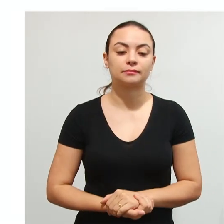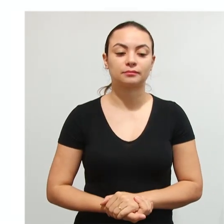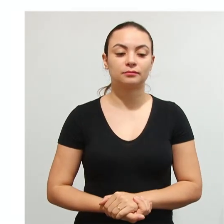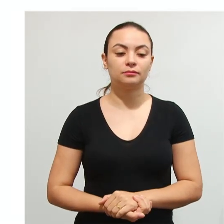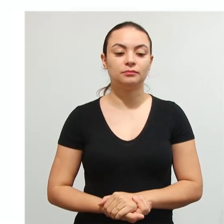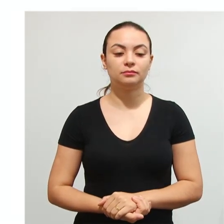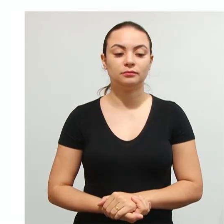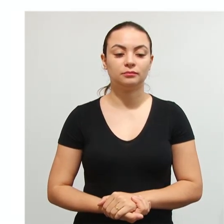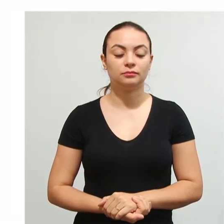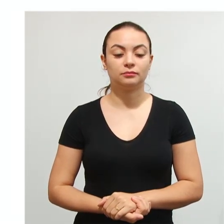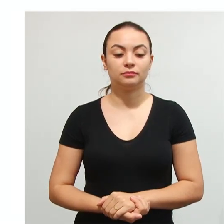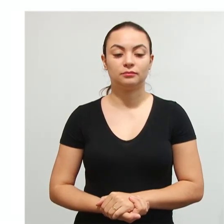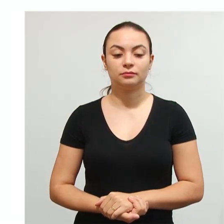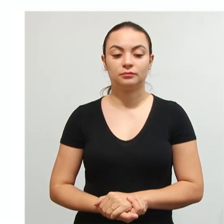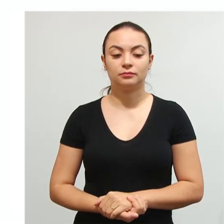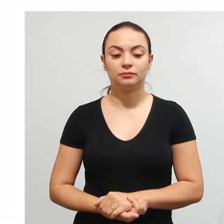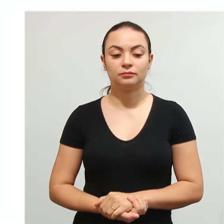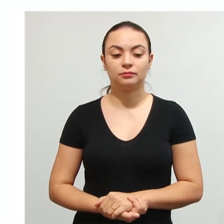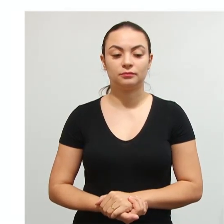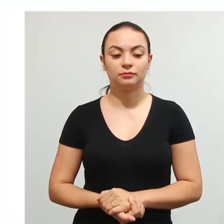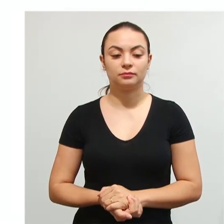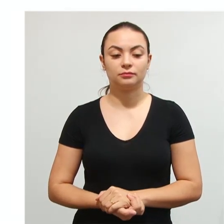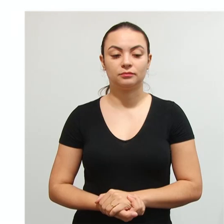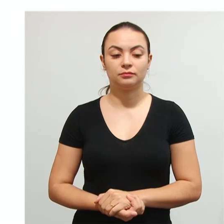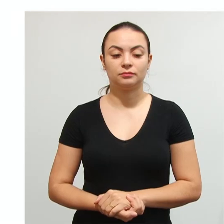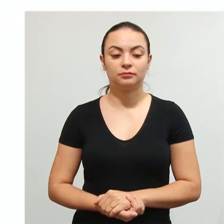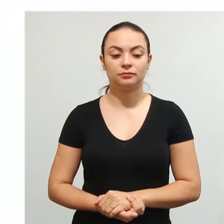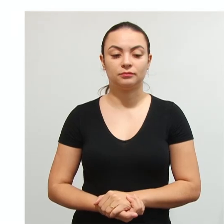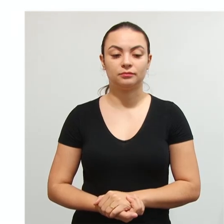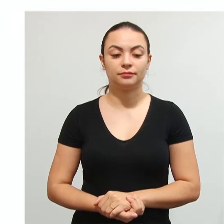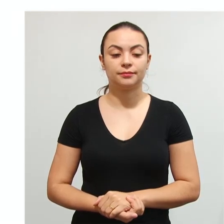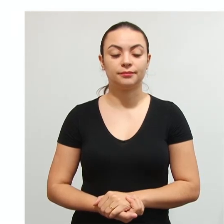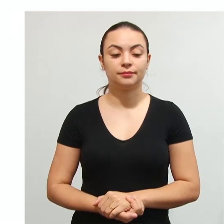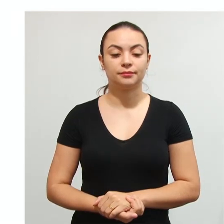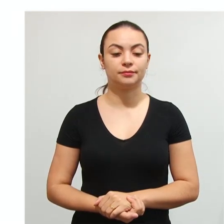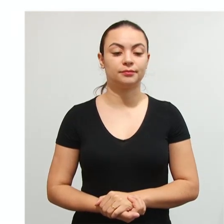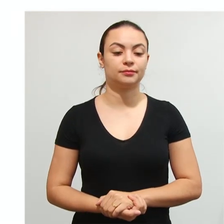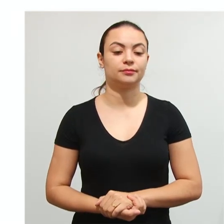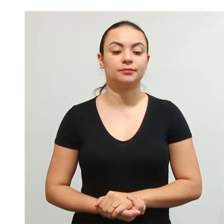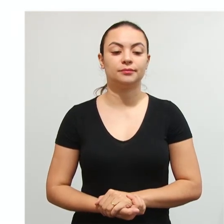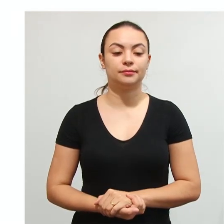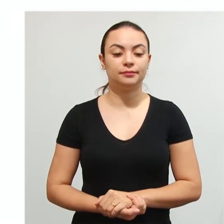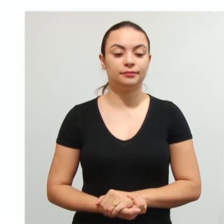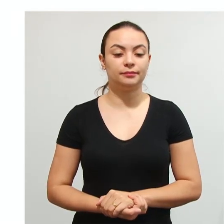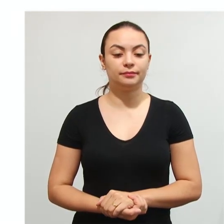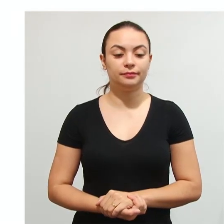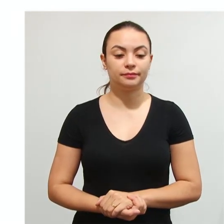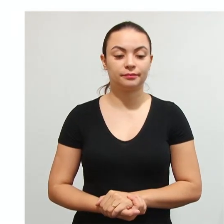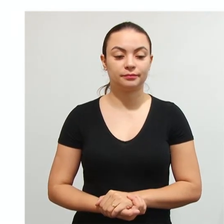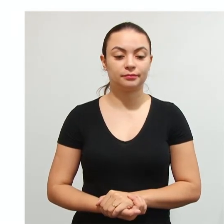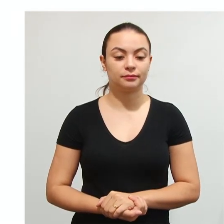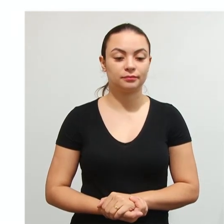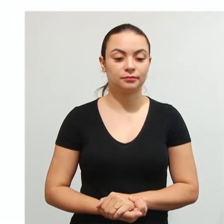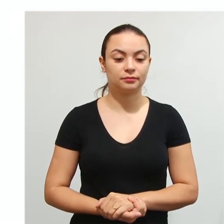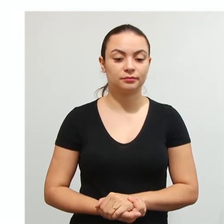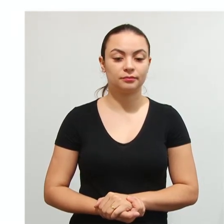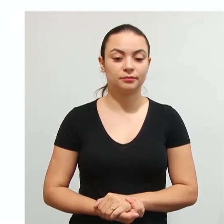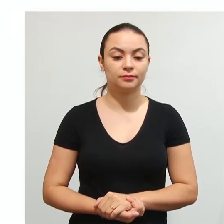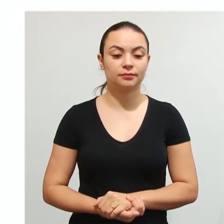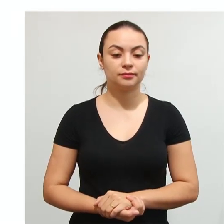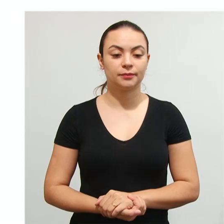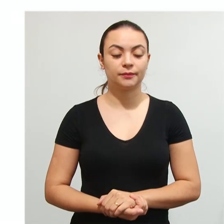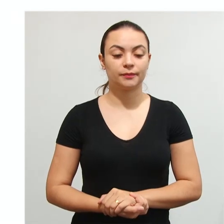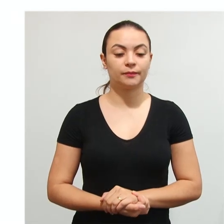e quero achar uma taxa mensal vou usar a expressão com radiciação então Observe que essa potência essa raiz a gente usou